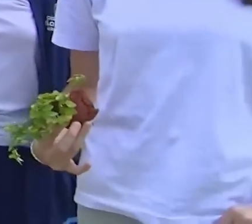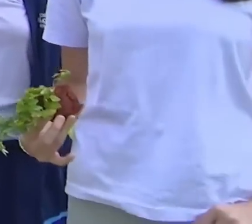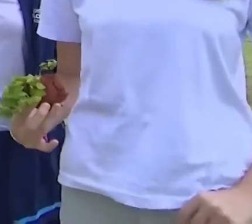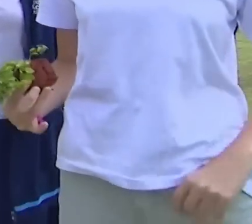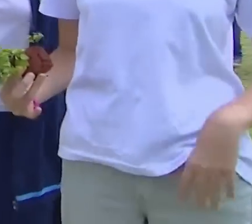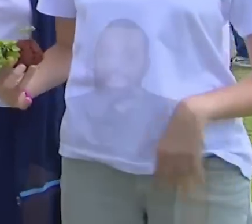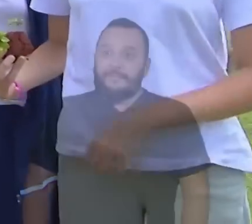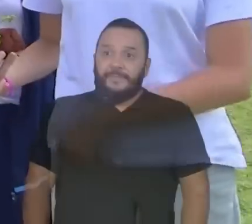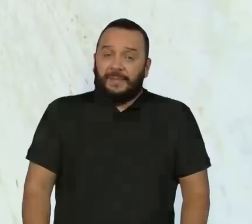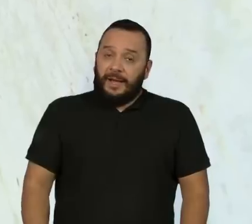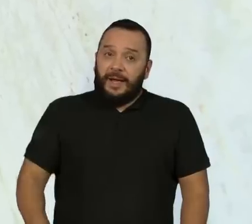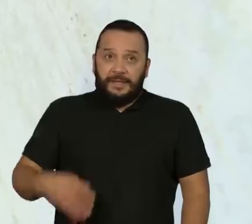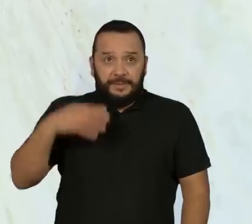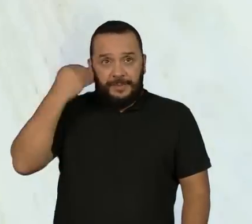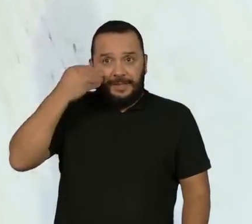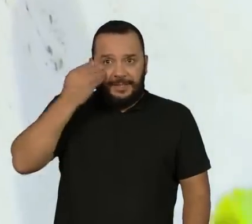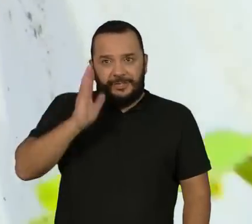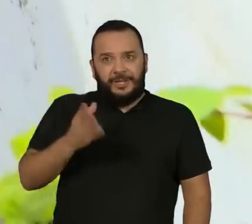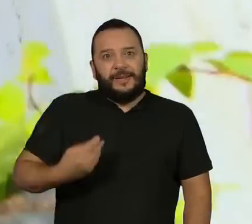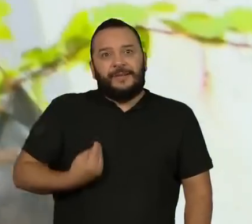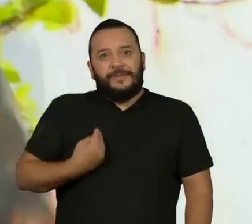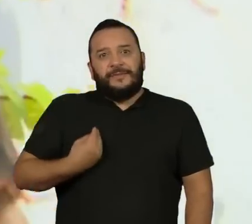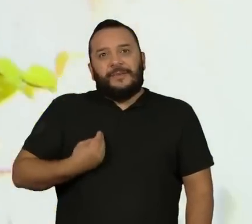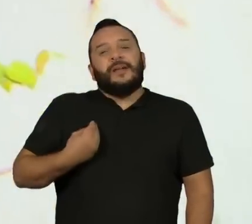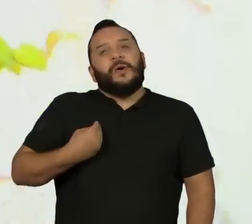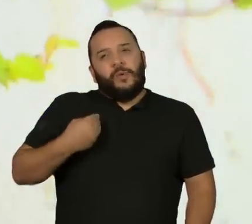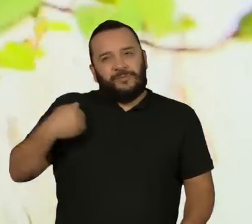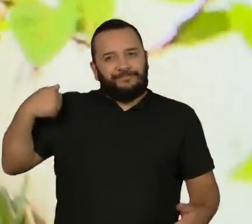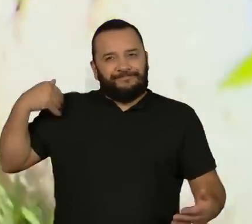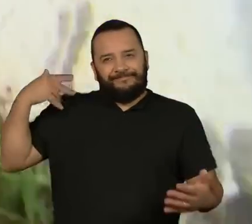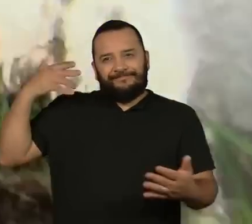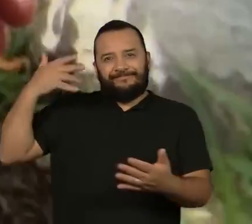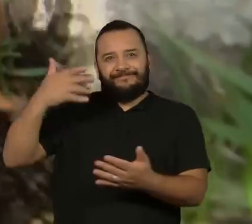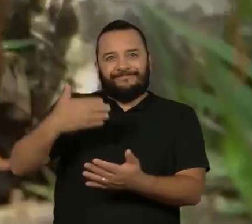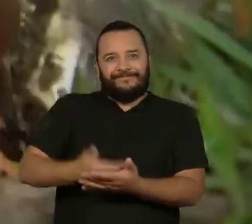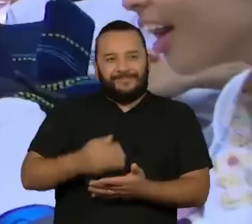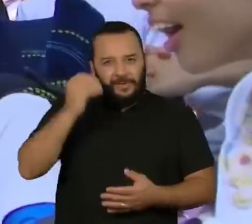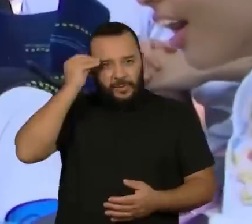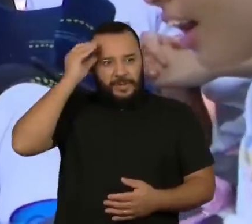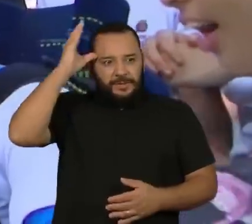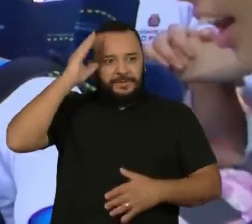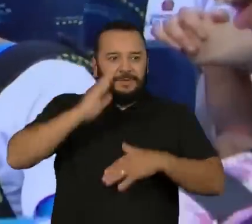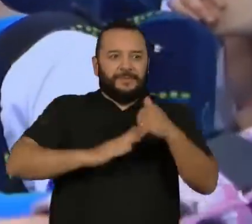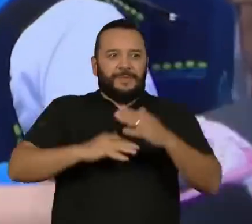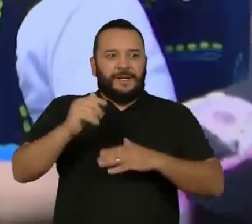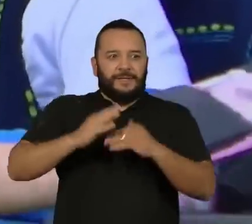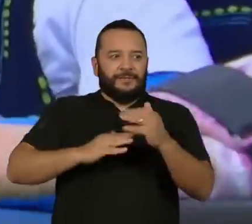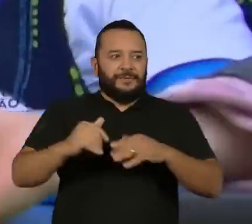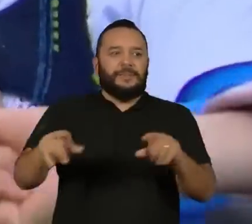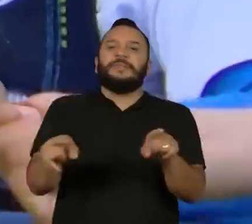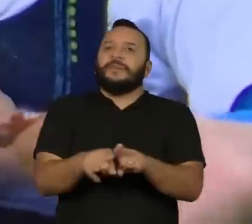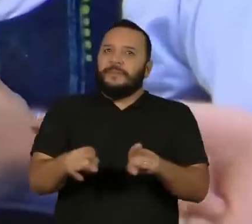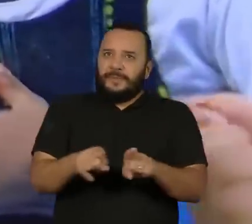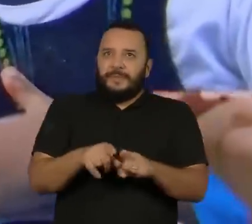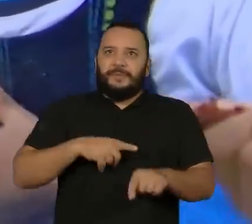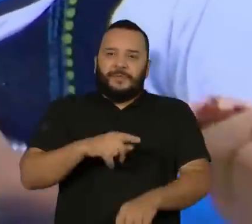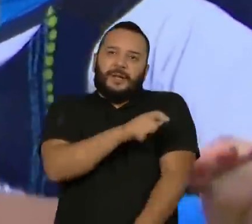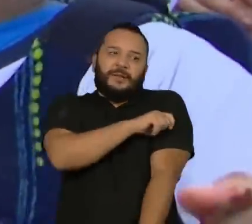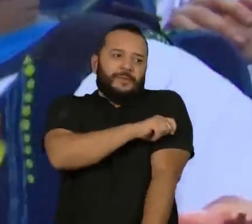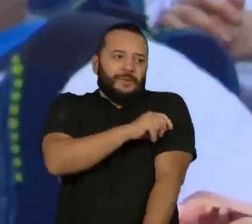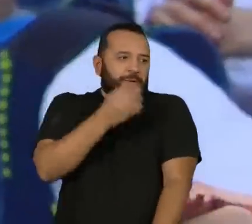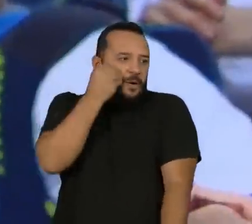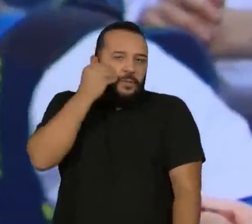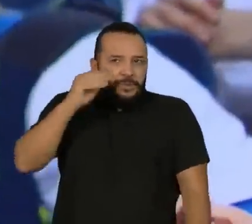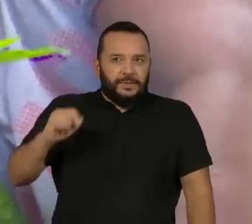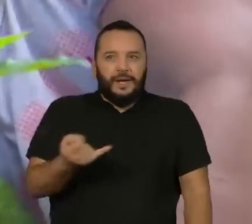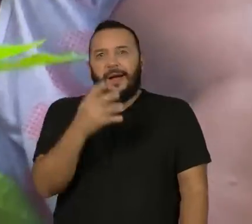A experiência de quem já viveu mais se transforma em conhecimento prático. E para os estudantes, é uma oportunidade rara